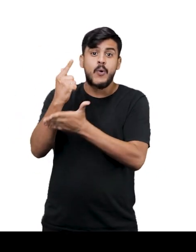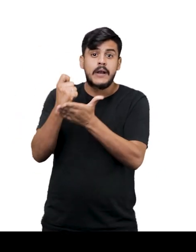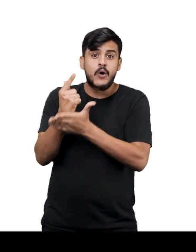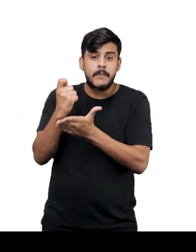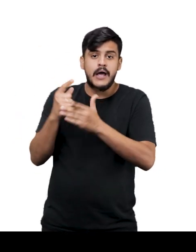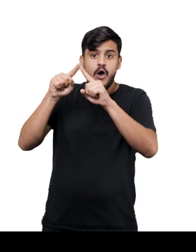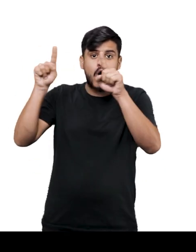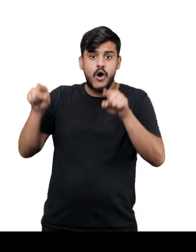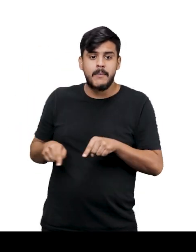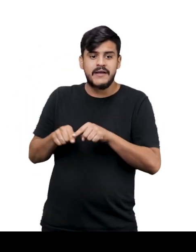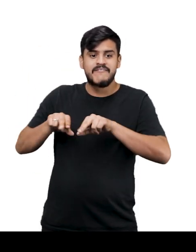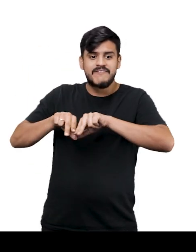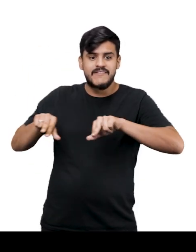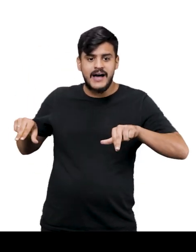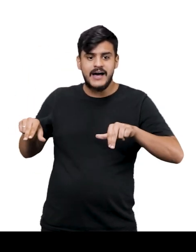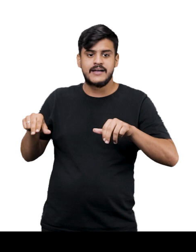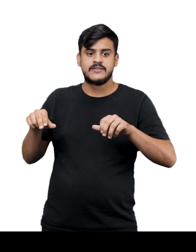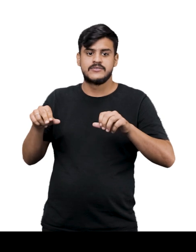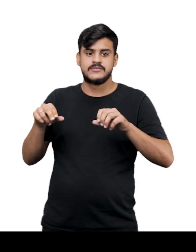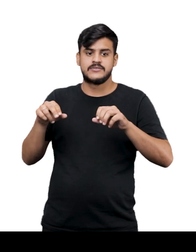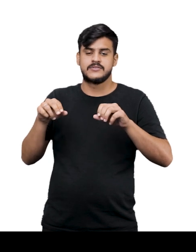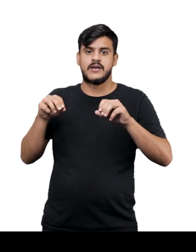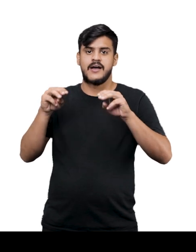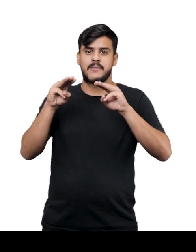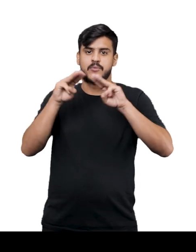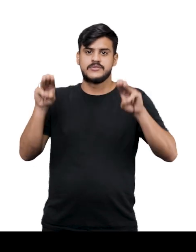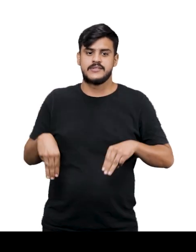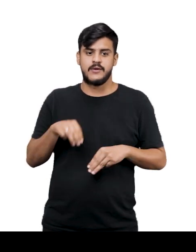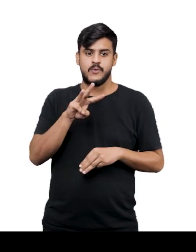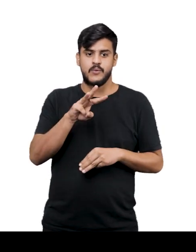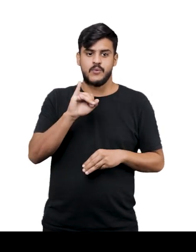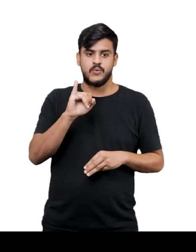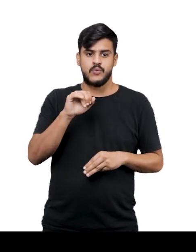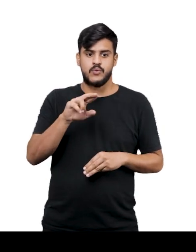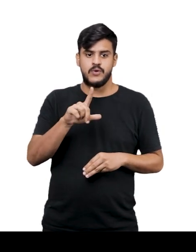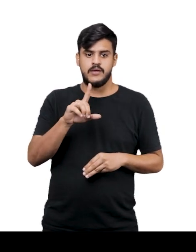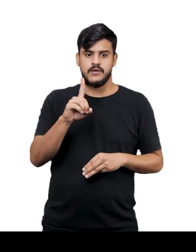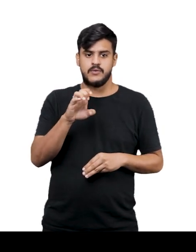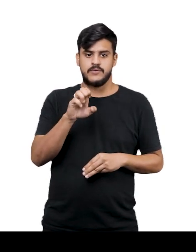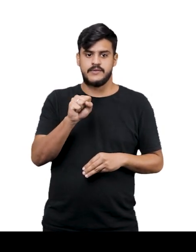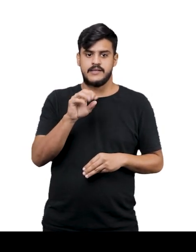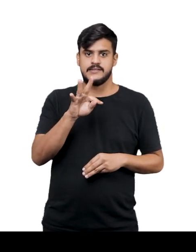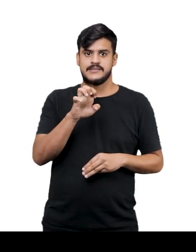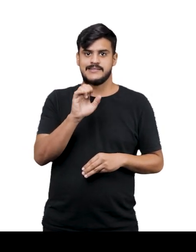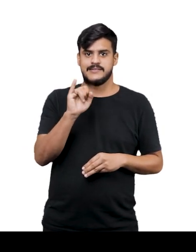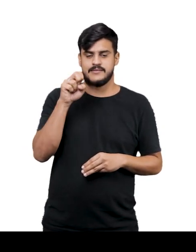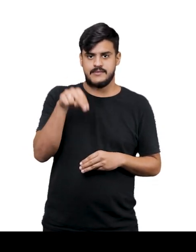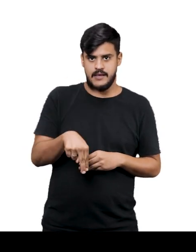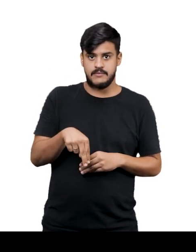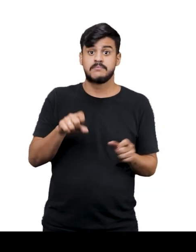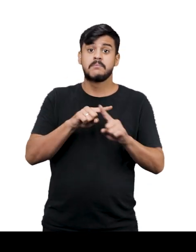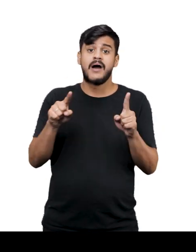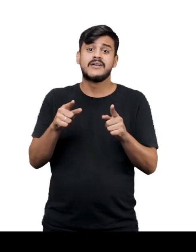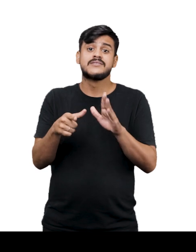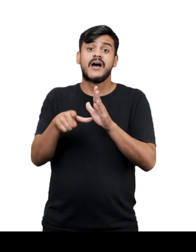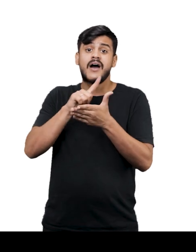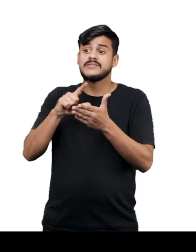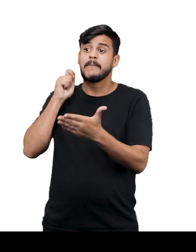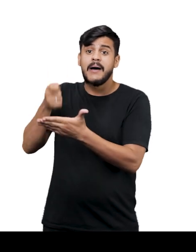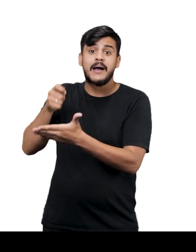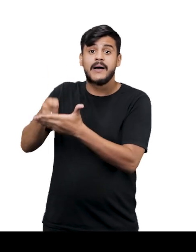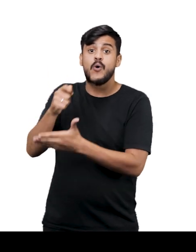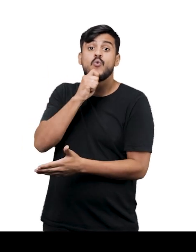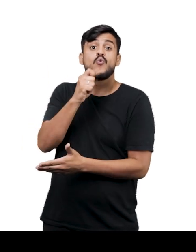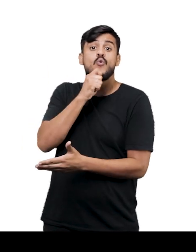uma grande compra de obras na Galeria Wildenstein. No entanto, visto que parcelas de aquisições anteriores